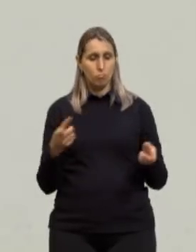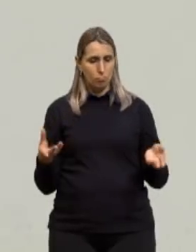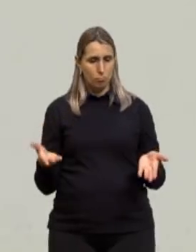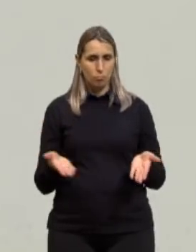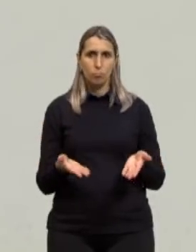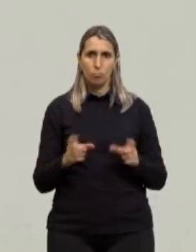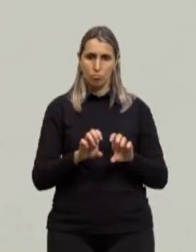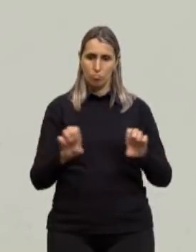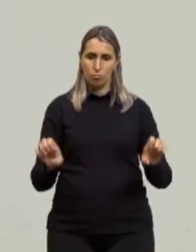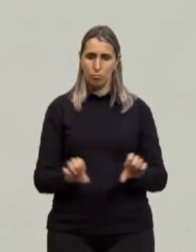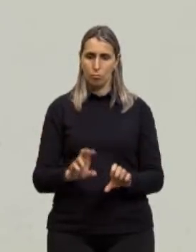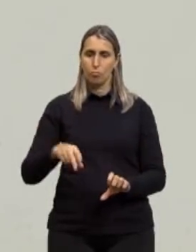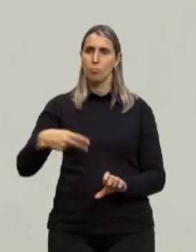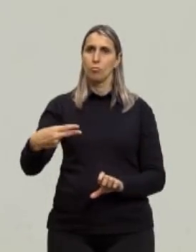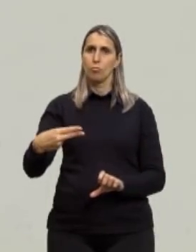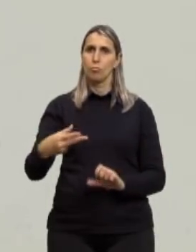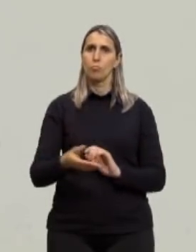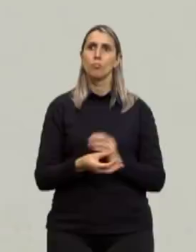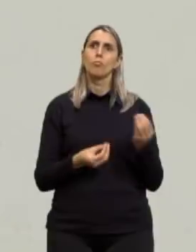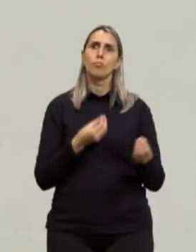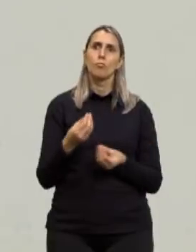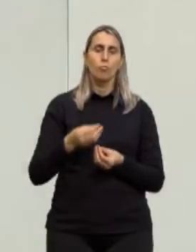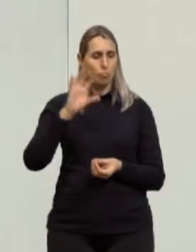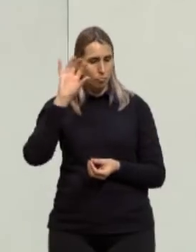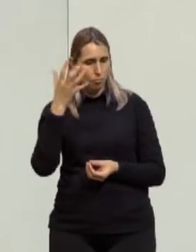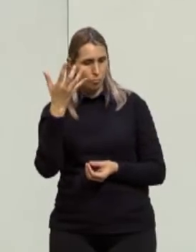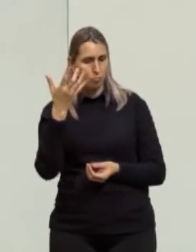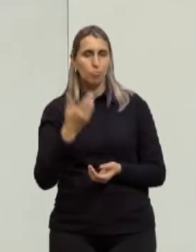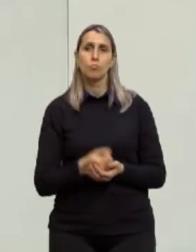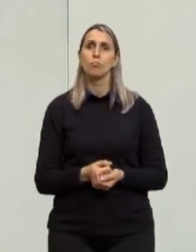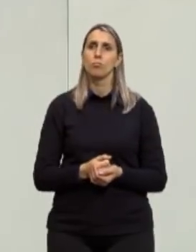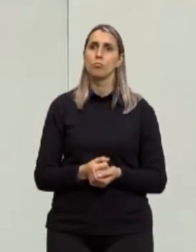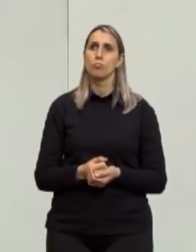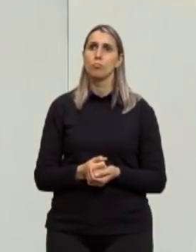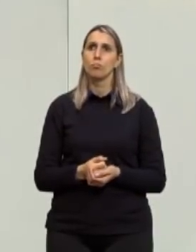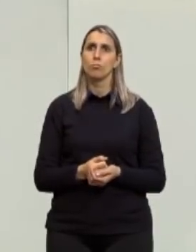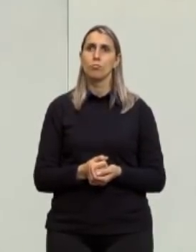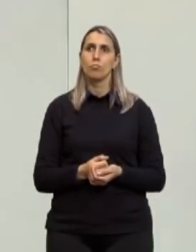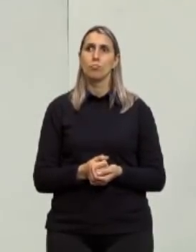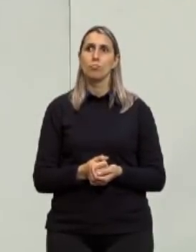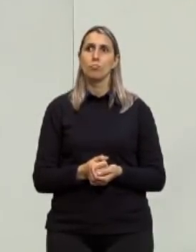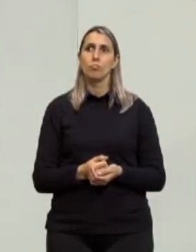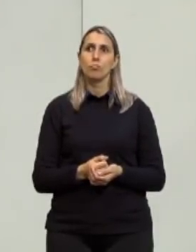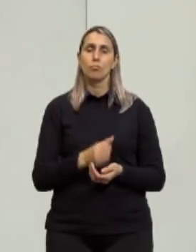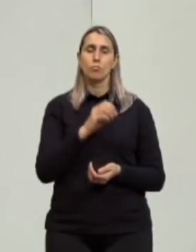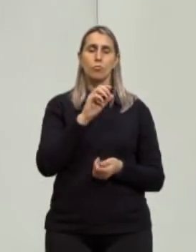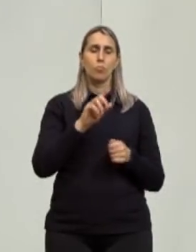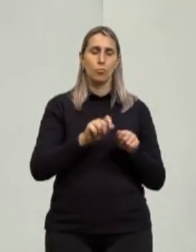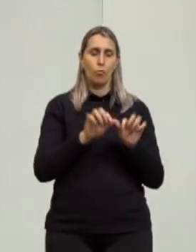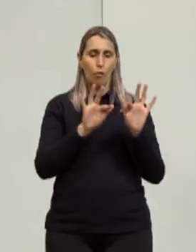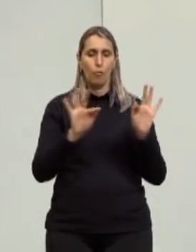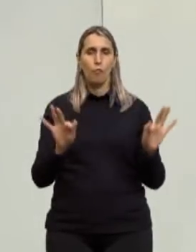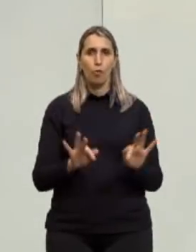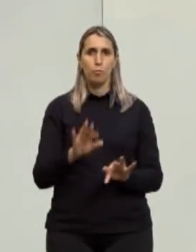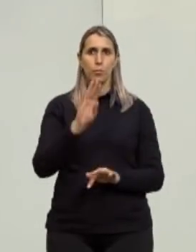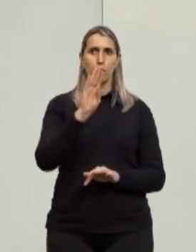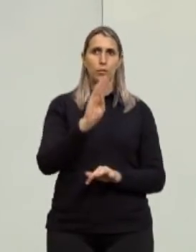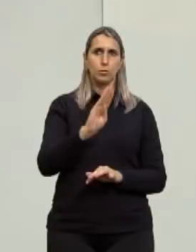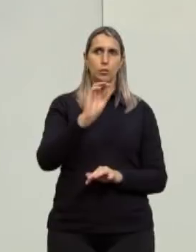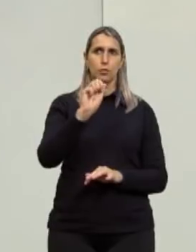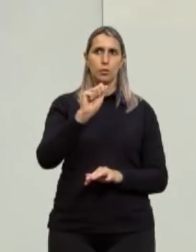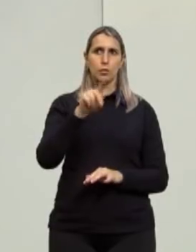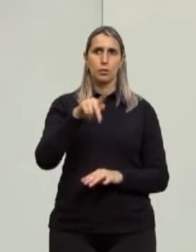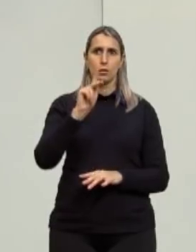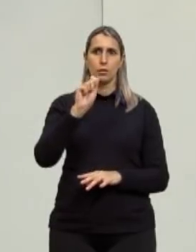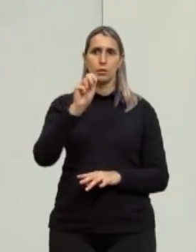tenho a equação do segundo grau como que a gente resolve uma equação segundo grau e por máscara né então vamos lá quem é o